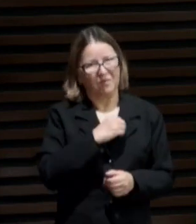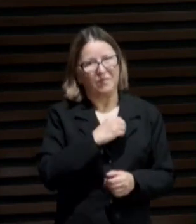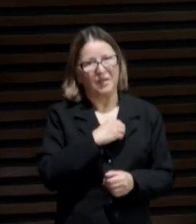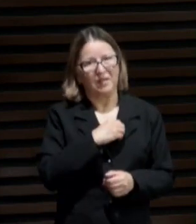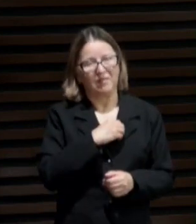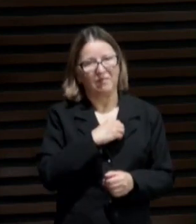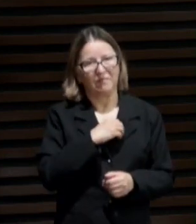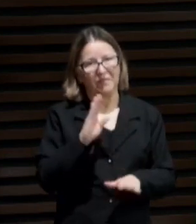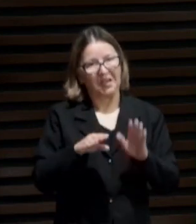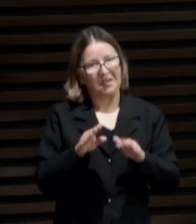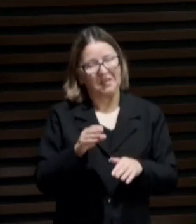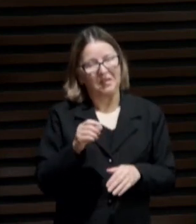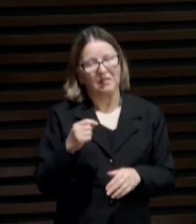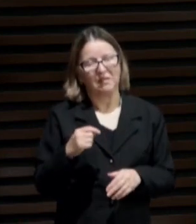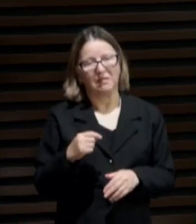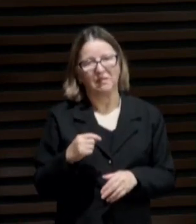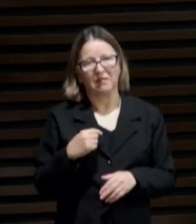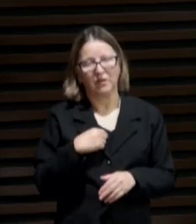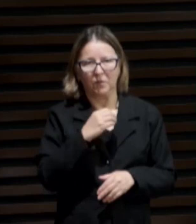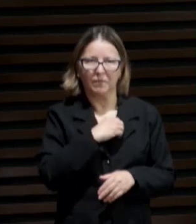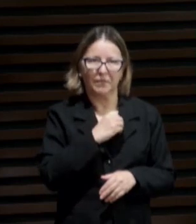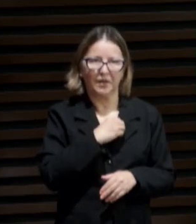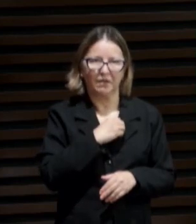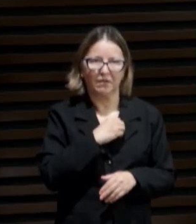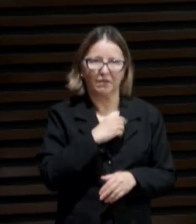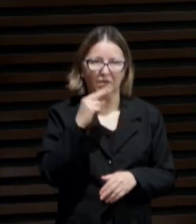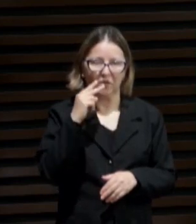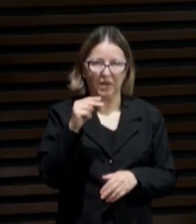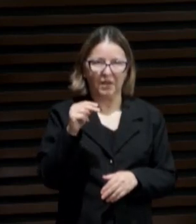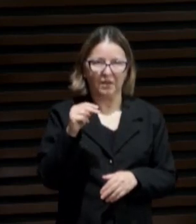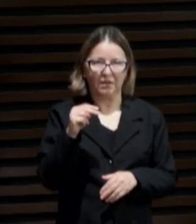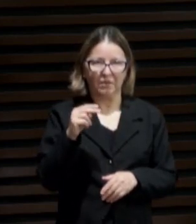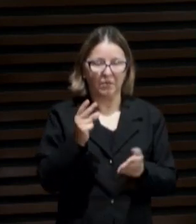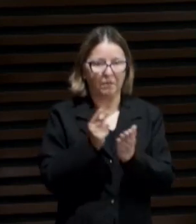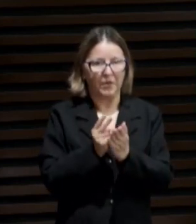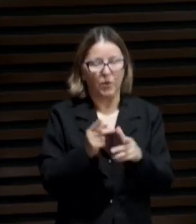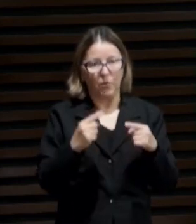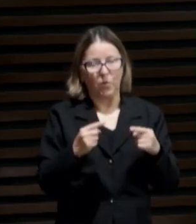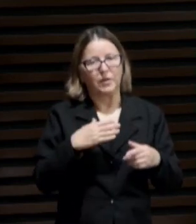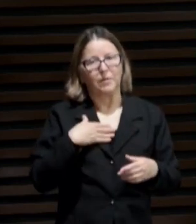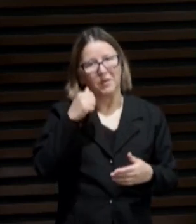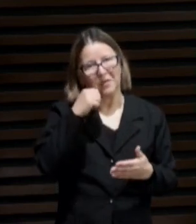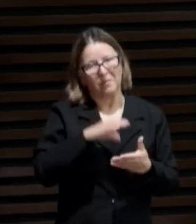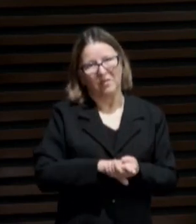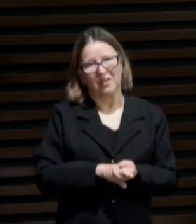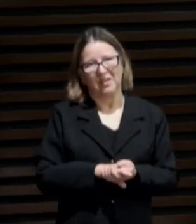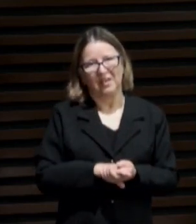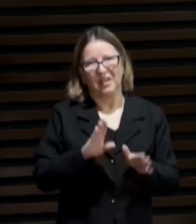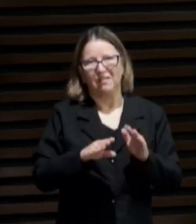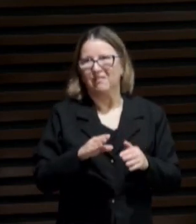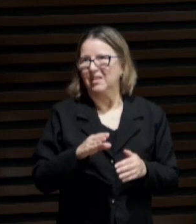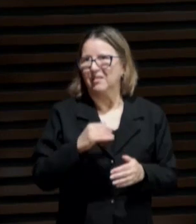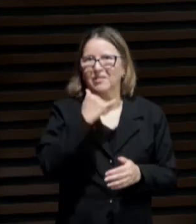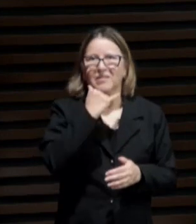muitas vezes até que eu peco com a língua até contra minha esposa, às vezes eu não volto para pedir perdão para ela, mas eu já sei que eu